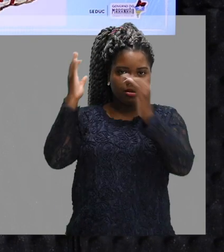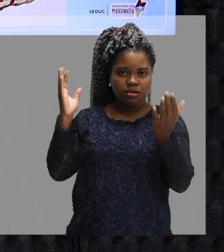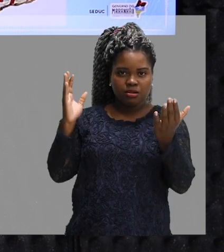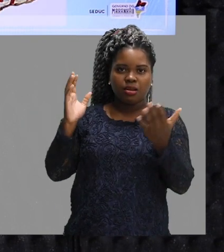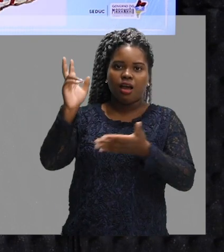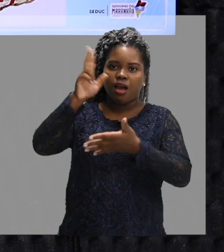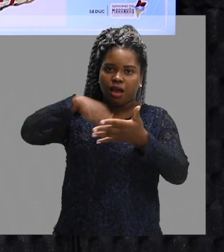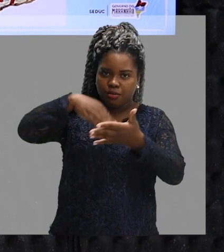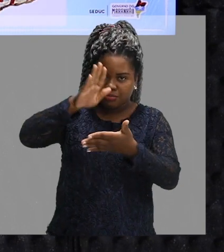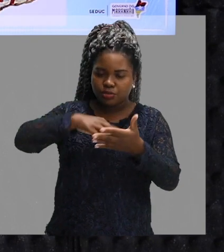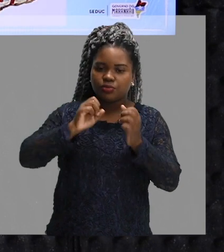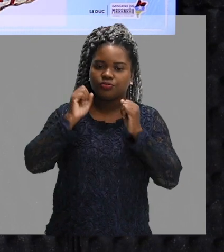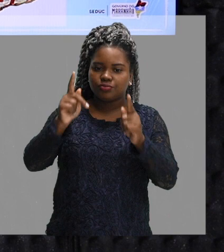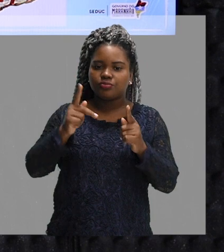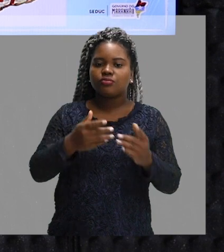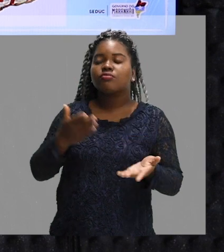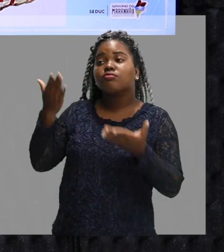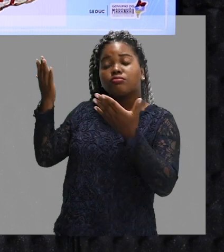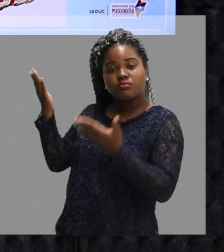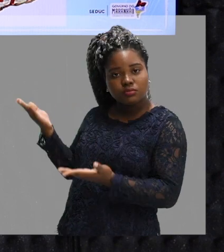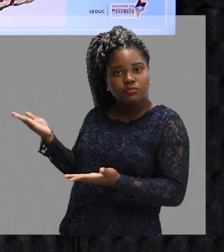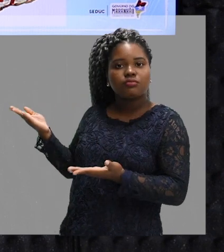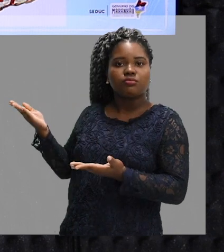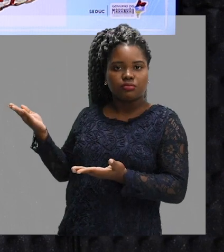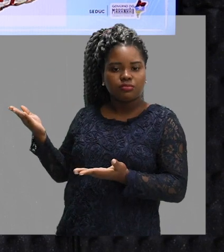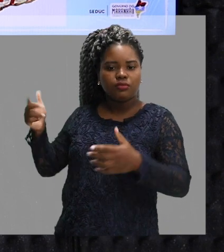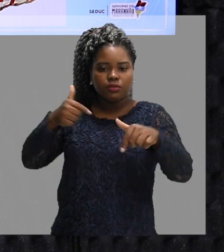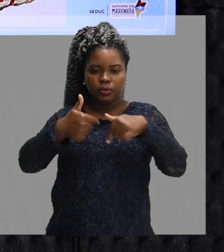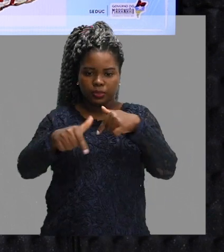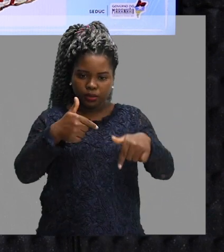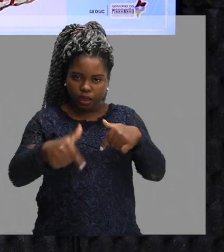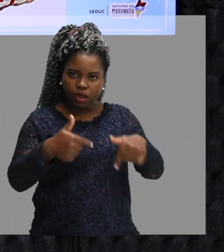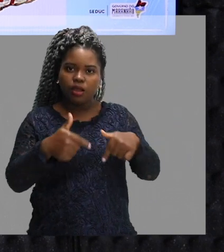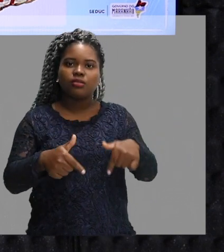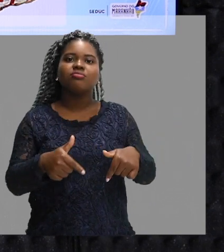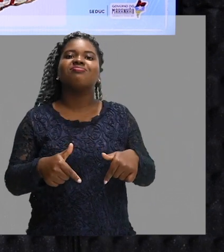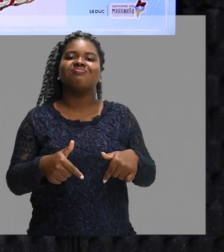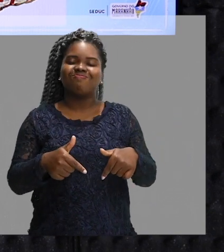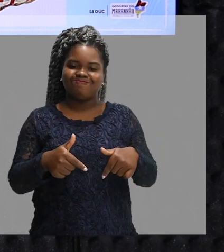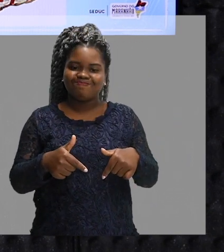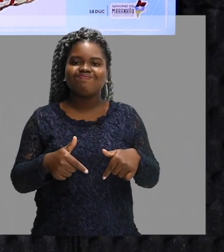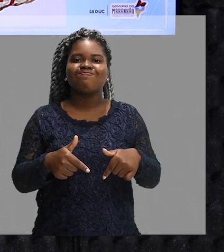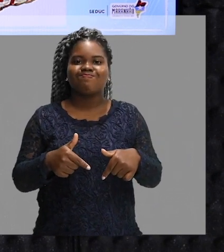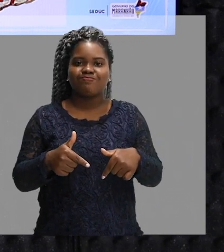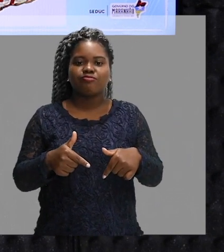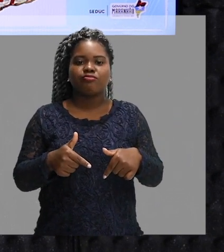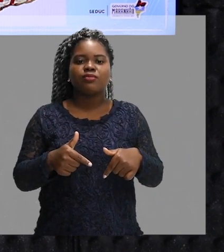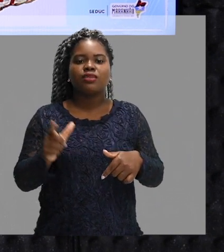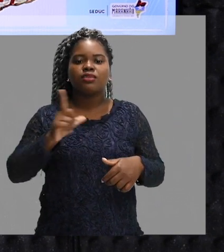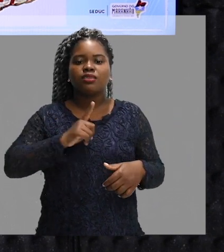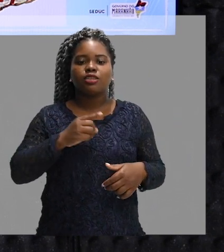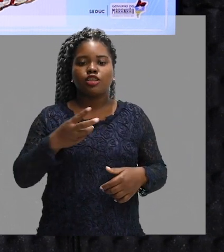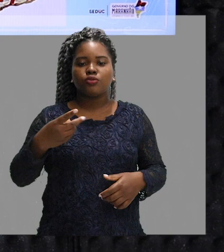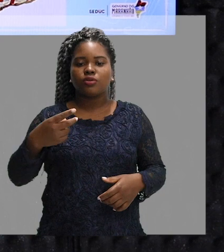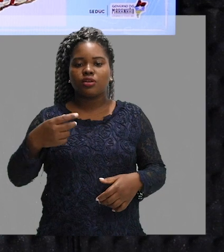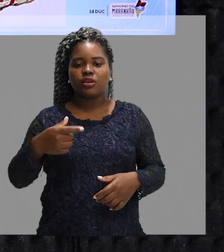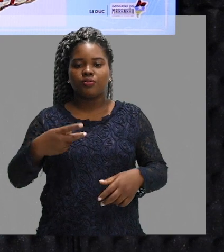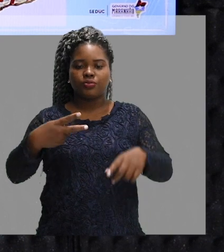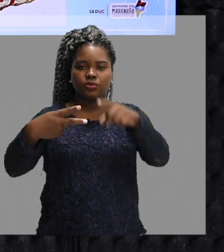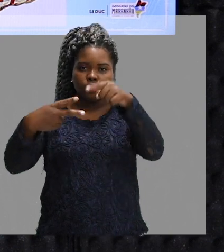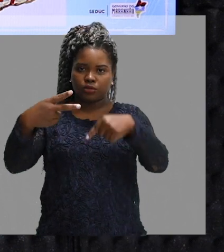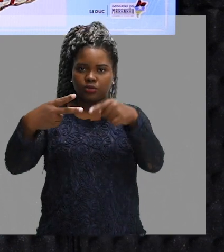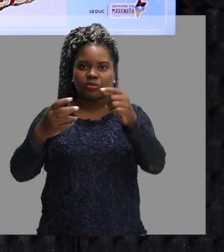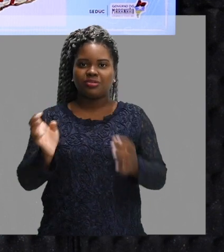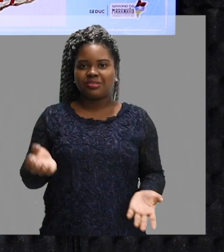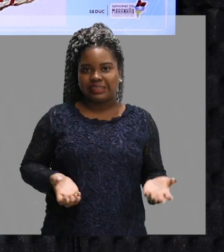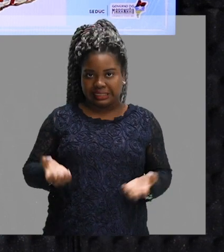duas figuras aqui que são menores, então eles são trabalhadores, são da classe intermediária, e aqui eu provavelmente tenho dois escravos, uma figura